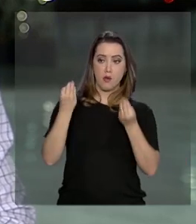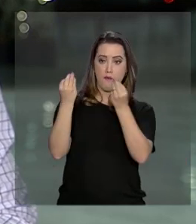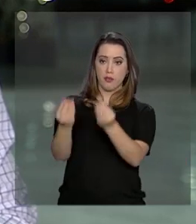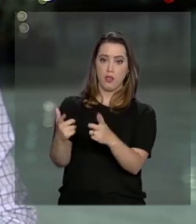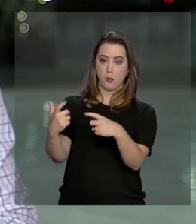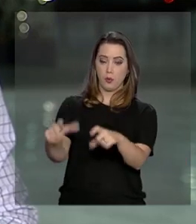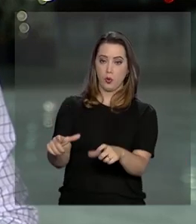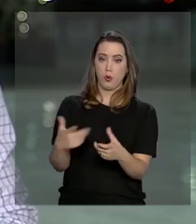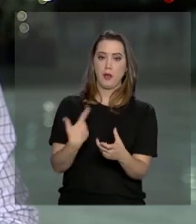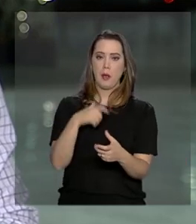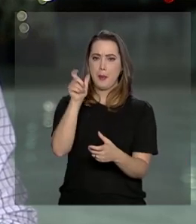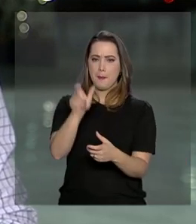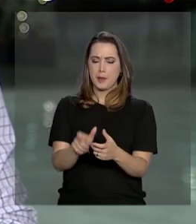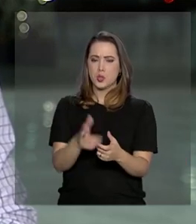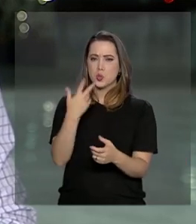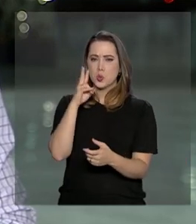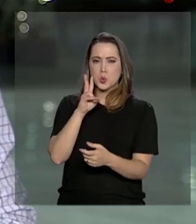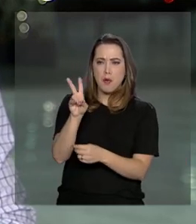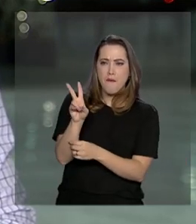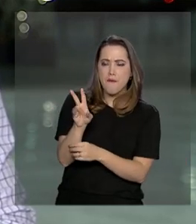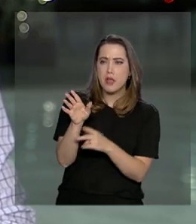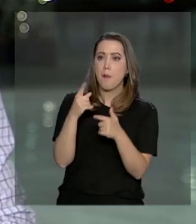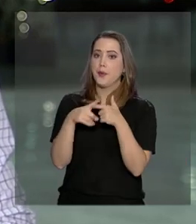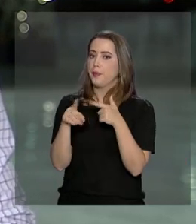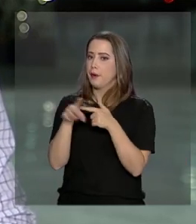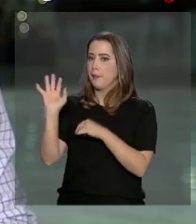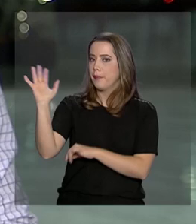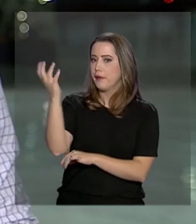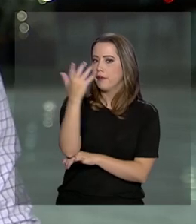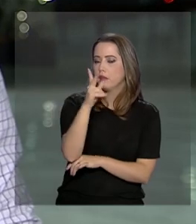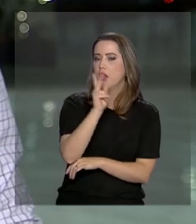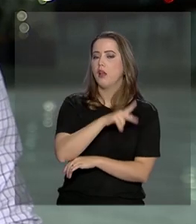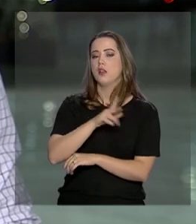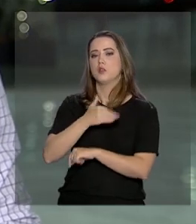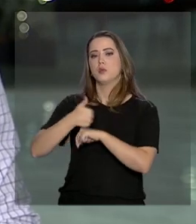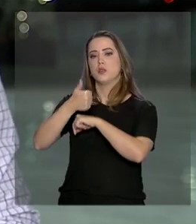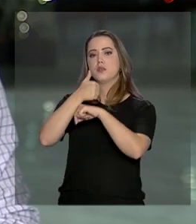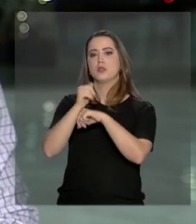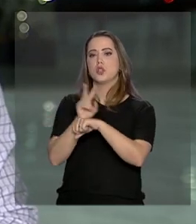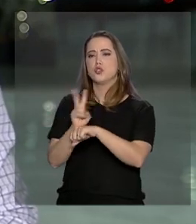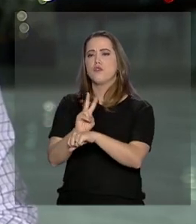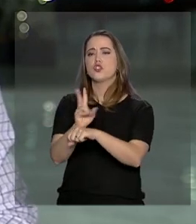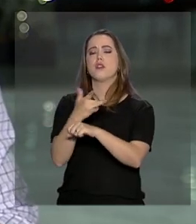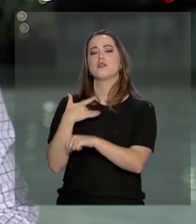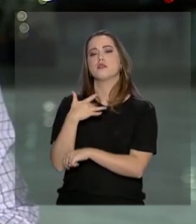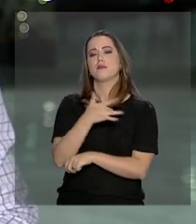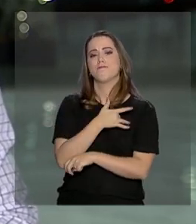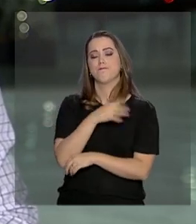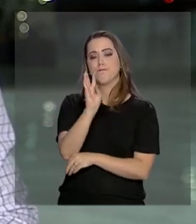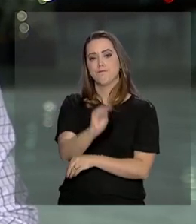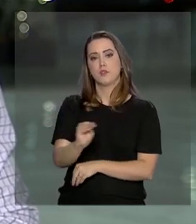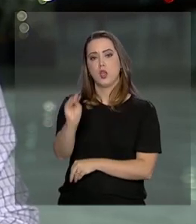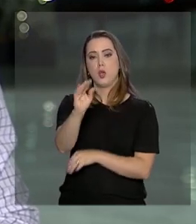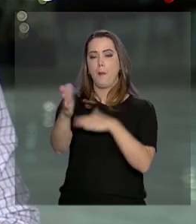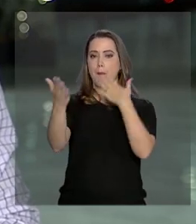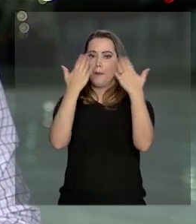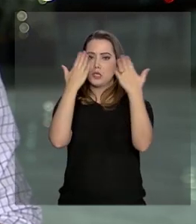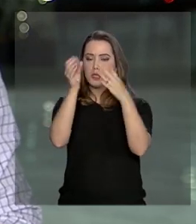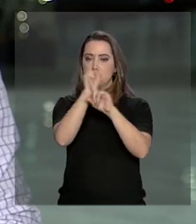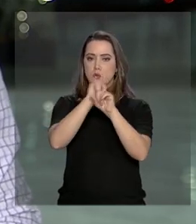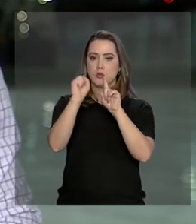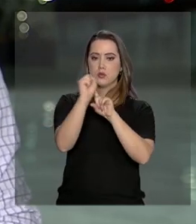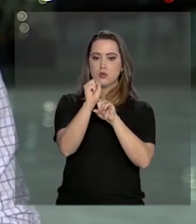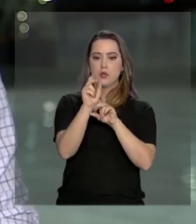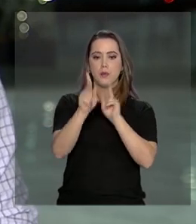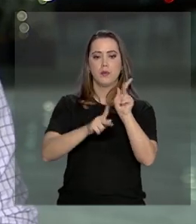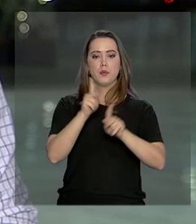local peritos em danos ambientais, profissionais de vigilância em saúde e para o atendimento psicossocial